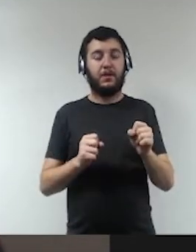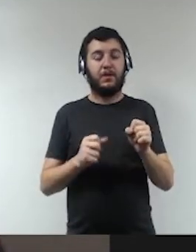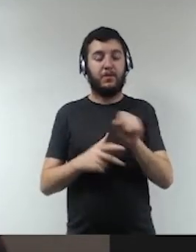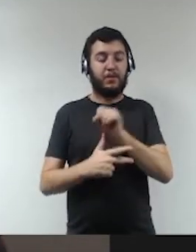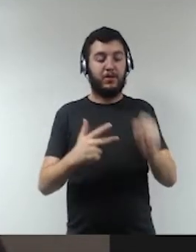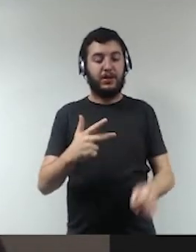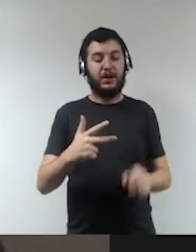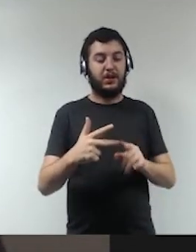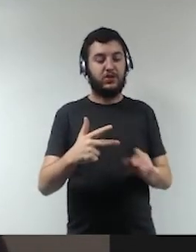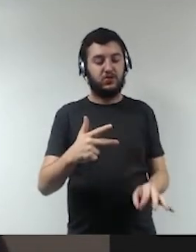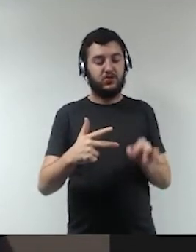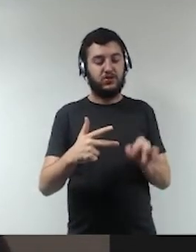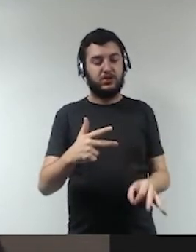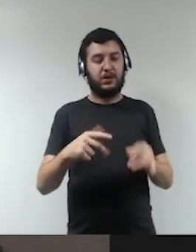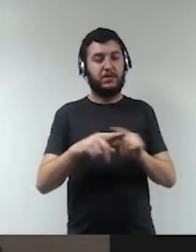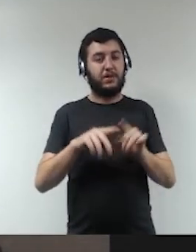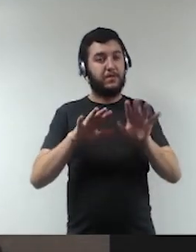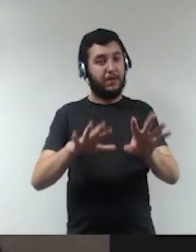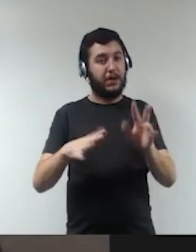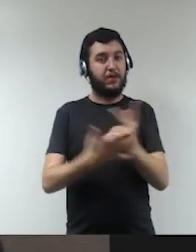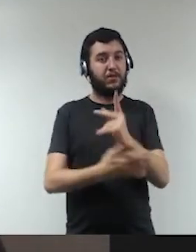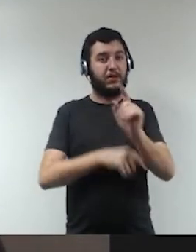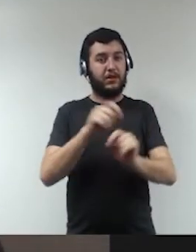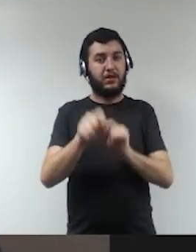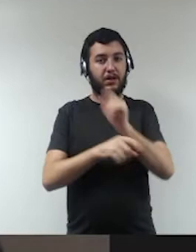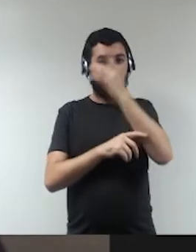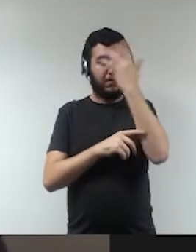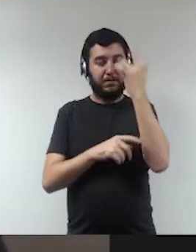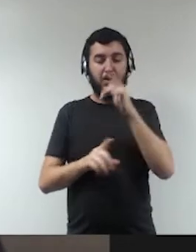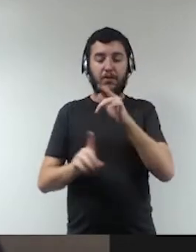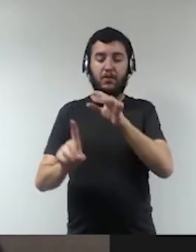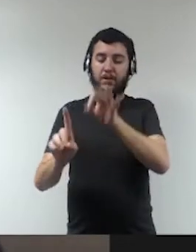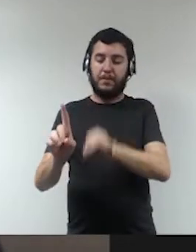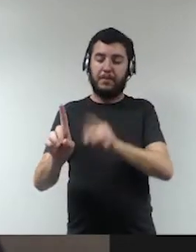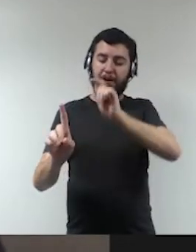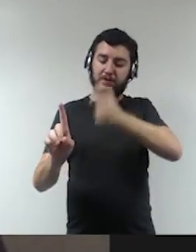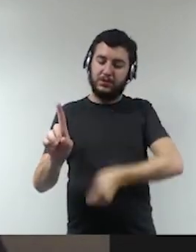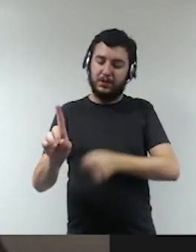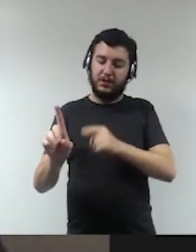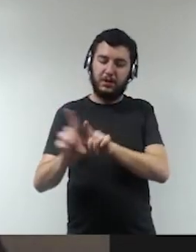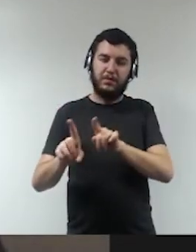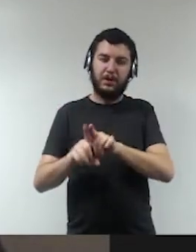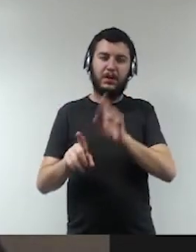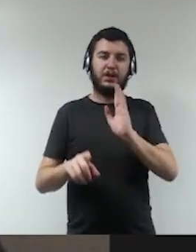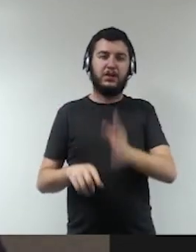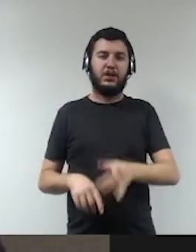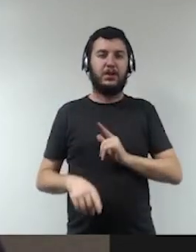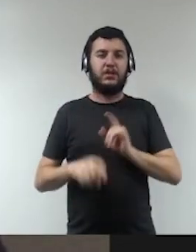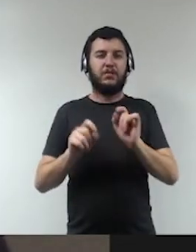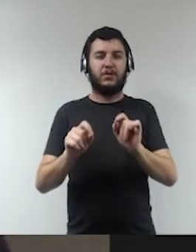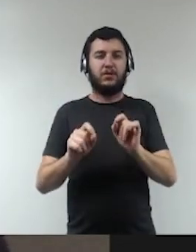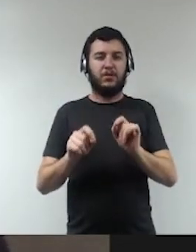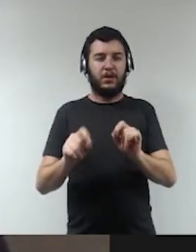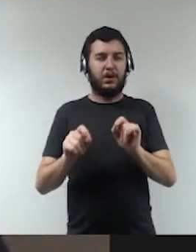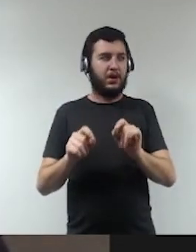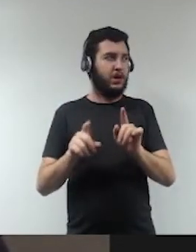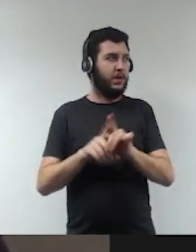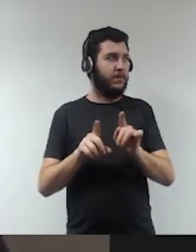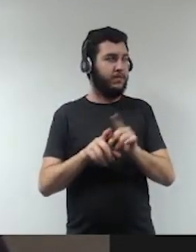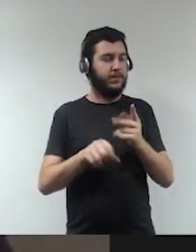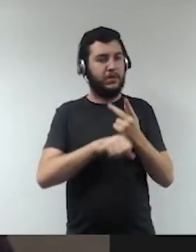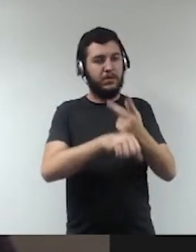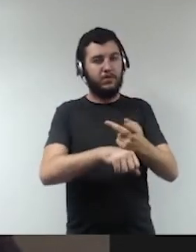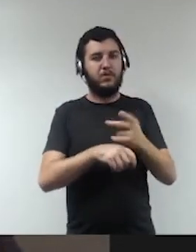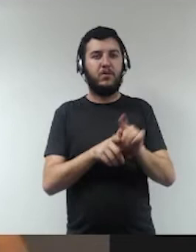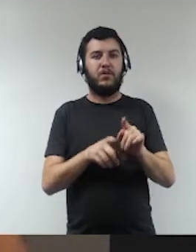Judiciário, para os magistrados, tal dispositivo, o dispositivo que busca eficiência, busca uma